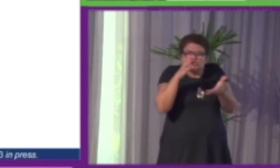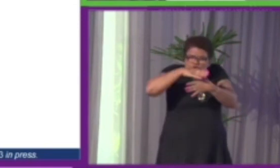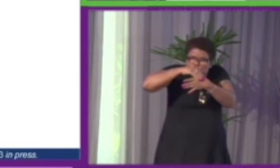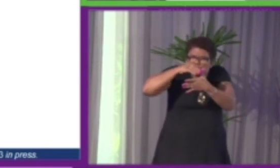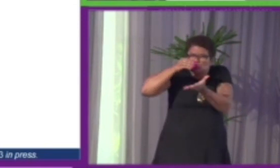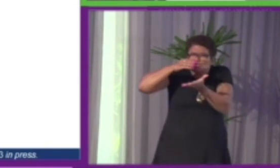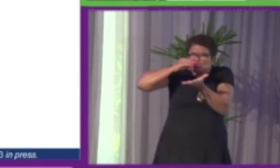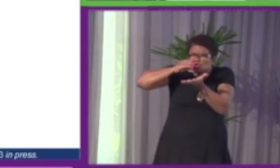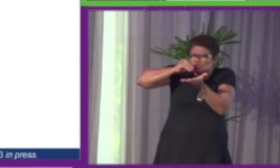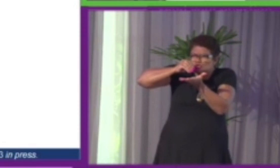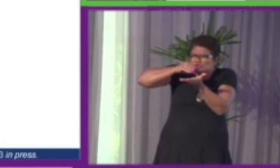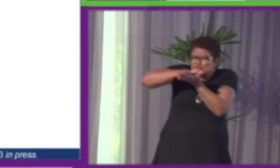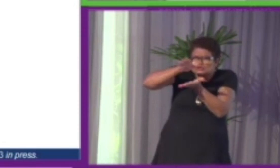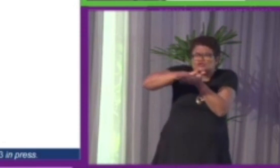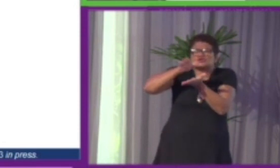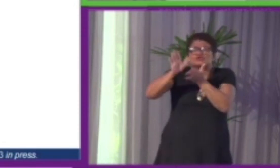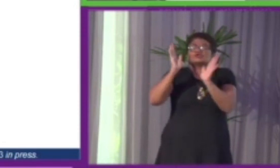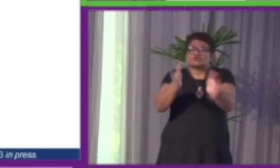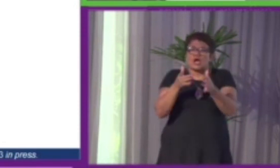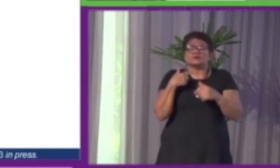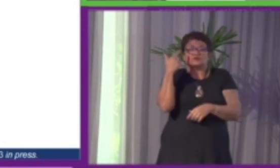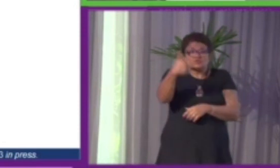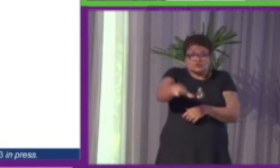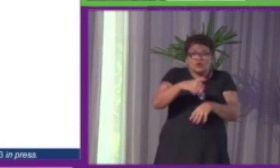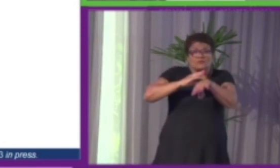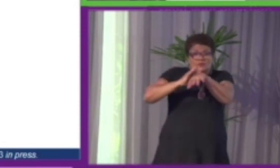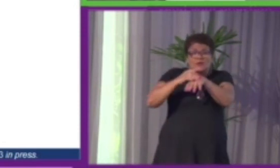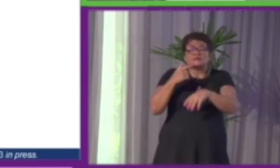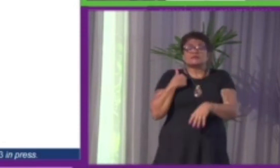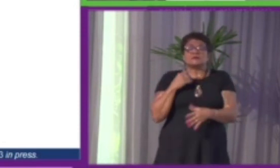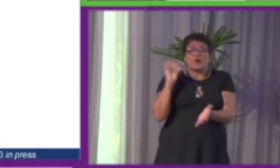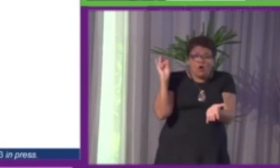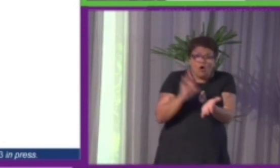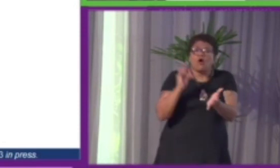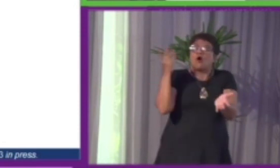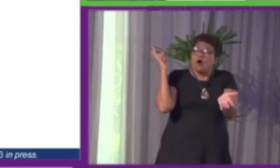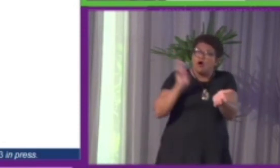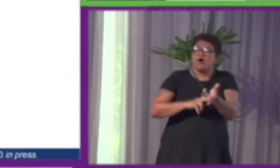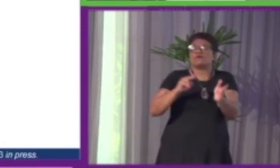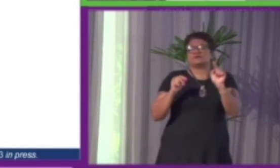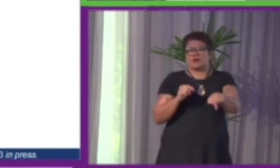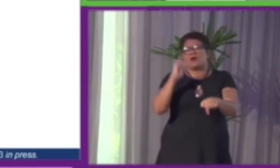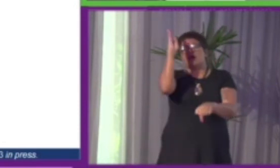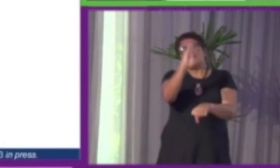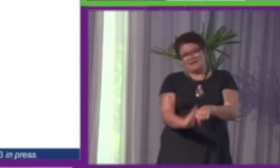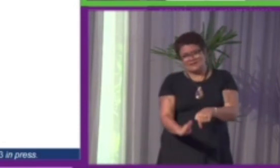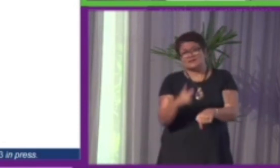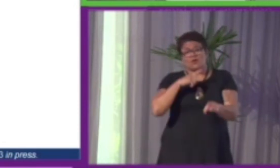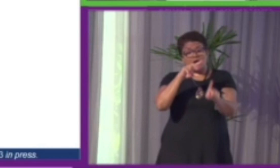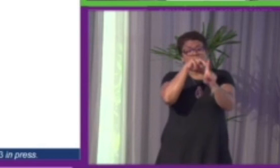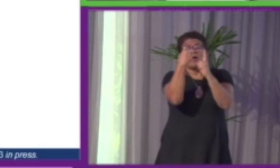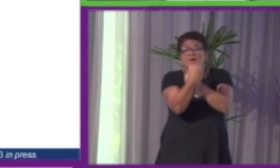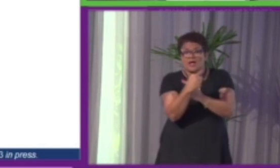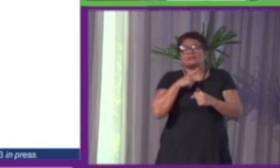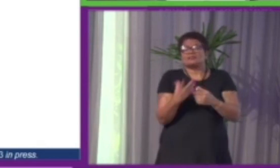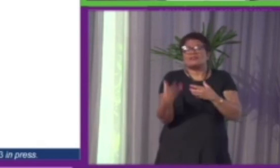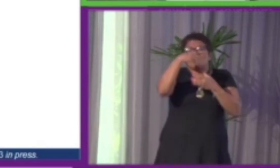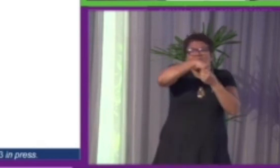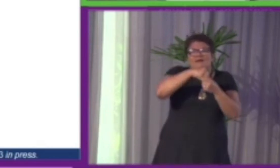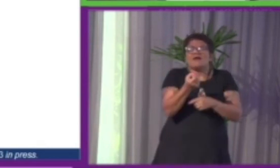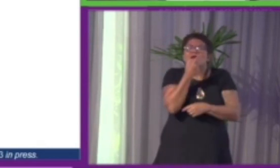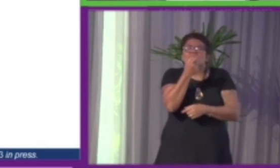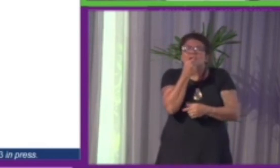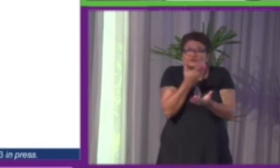à fibrose cística, de novo, para a gente poder ter um parecer oficial brasileiro em relação à perspectiva de incorporação do